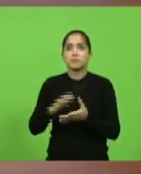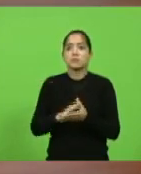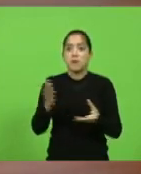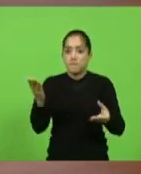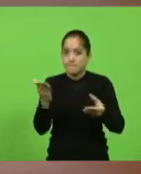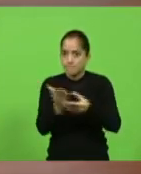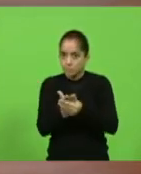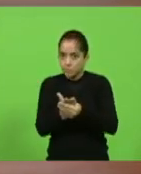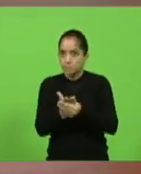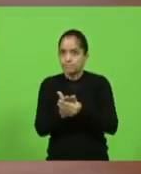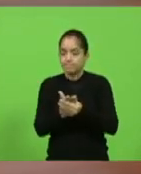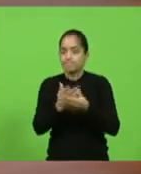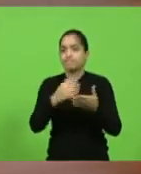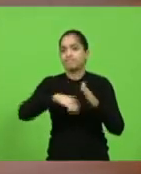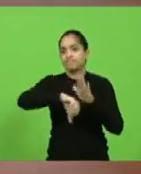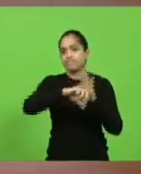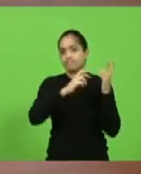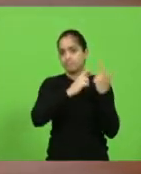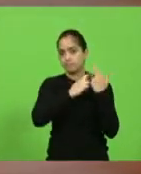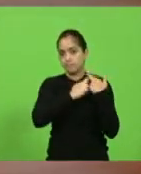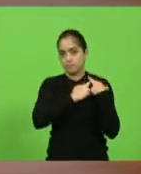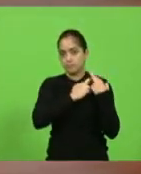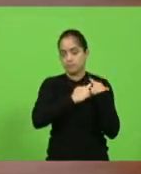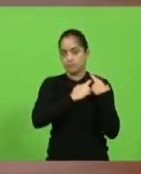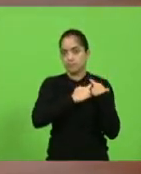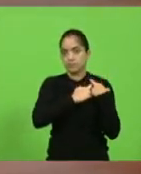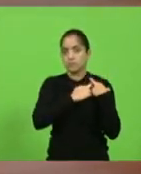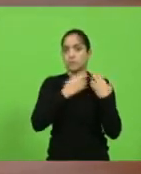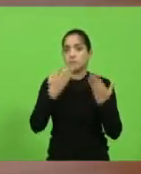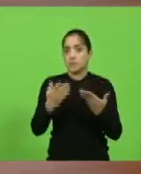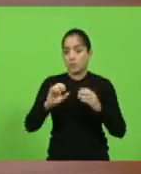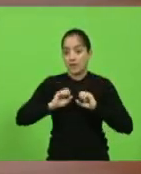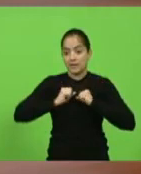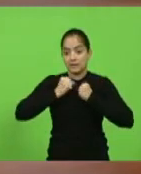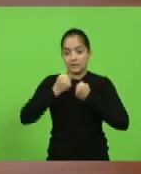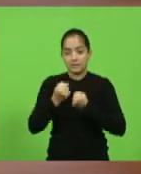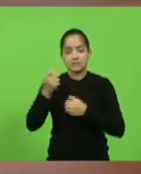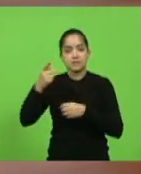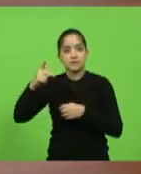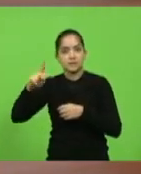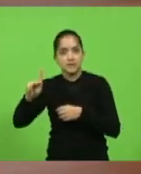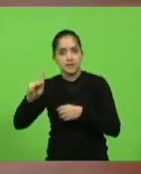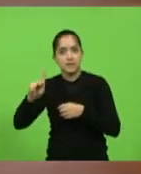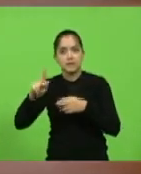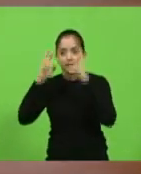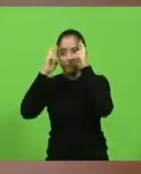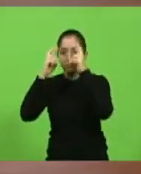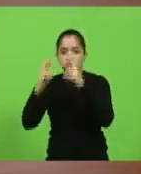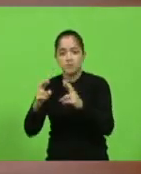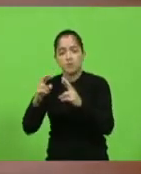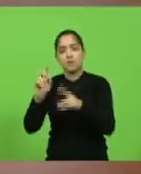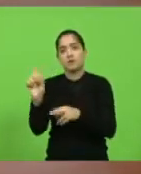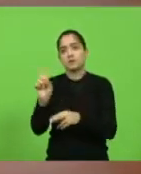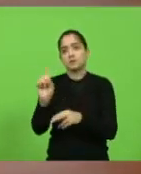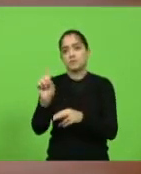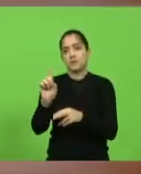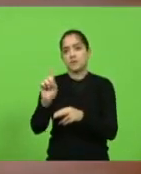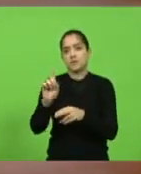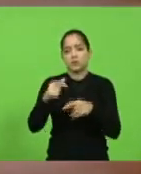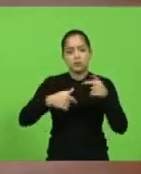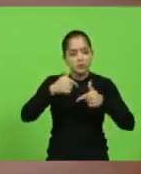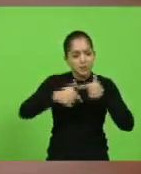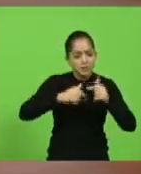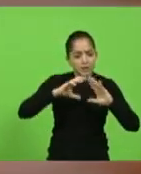de responsabilidade. Portanto, é a defesa do governador que desrespeita o trabalho feito pela CPI,